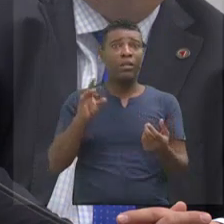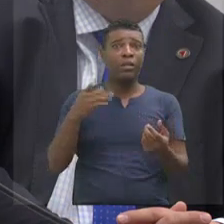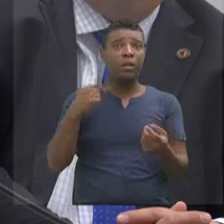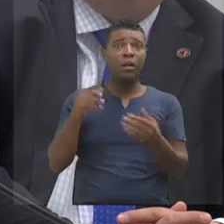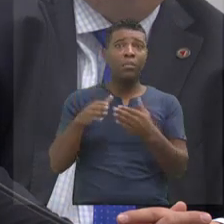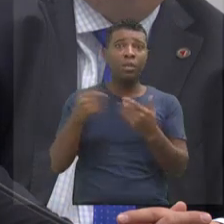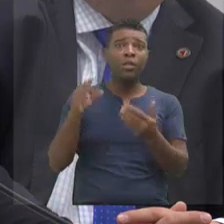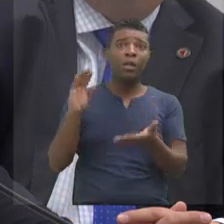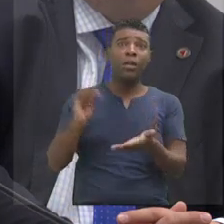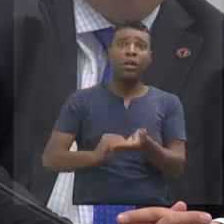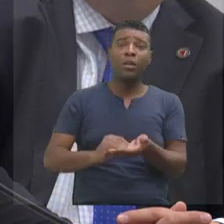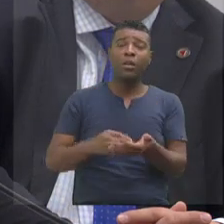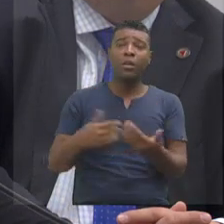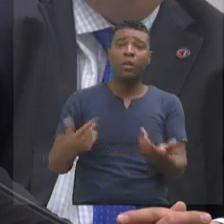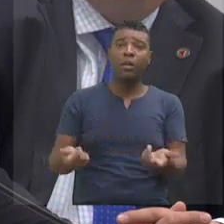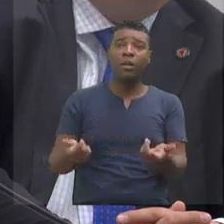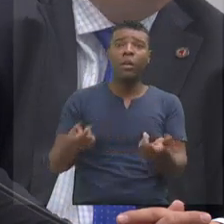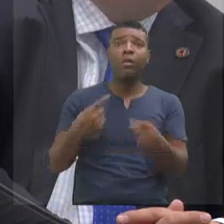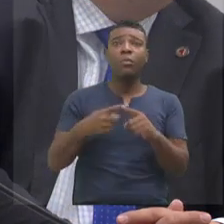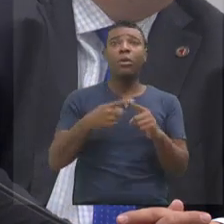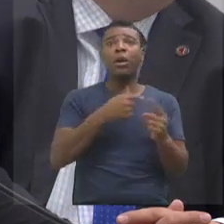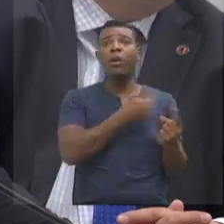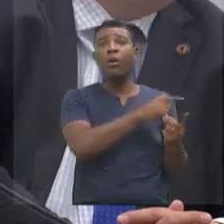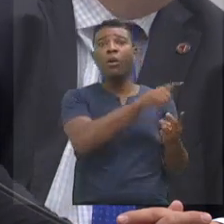pedir registro aí por favor